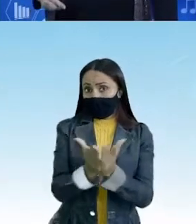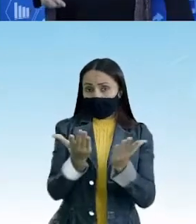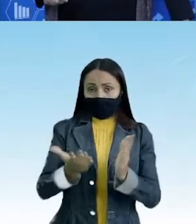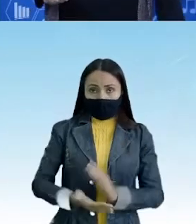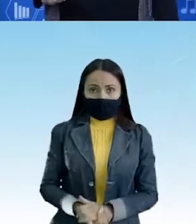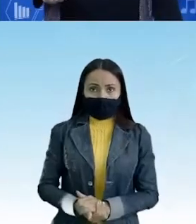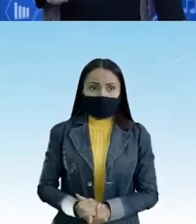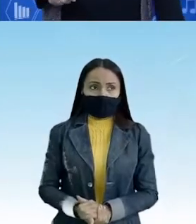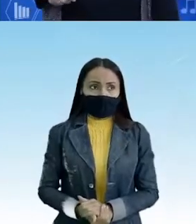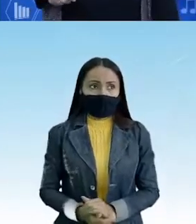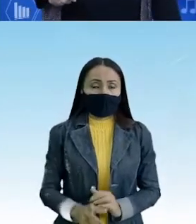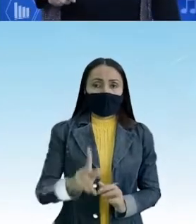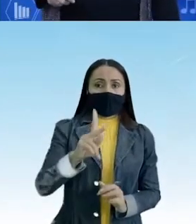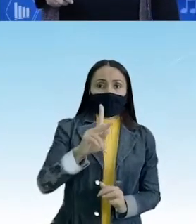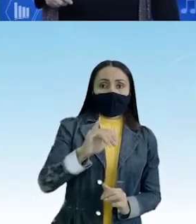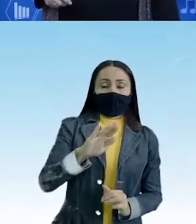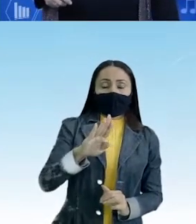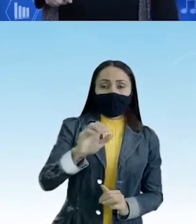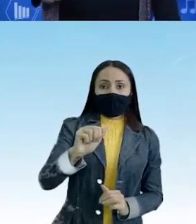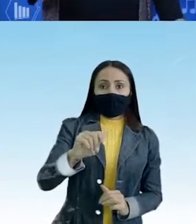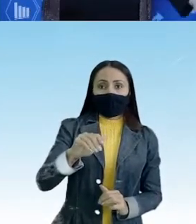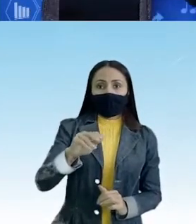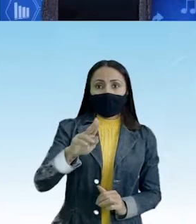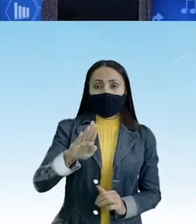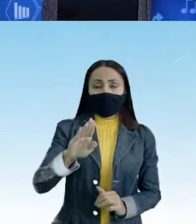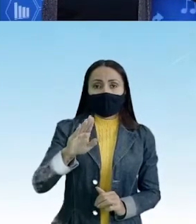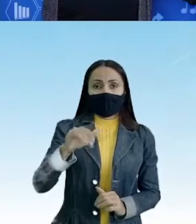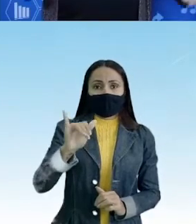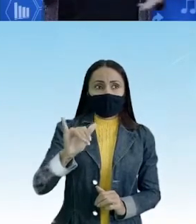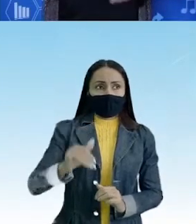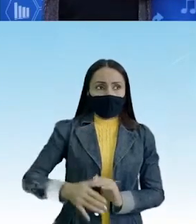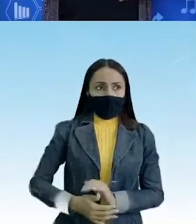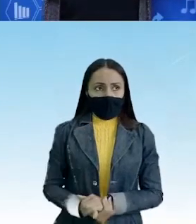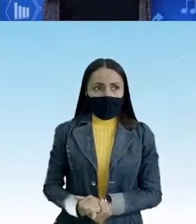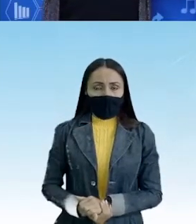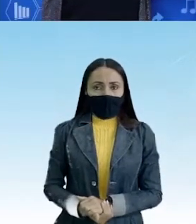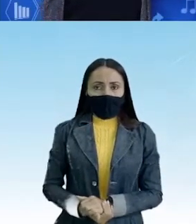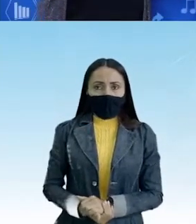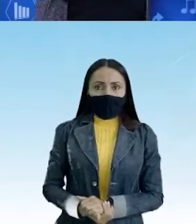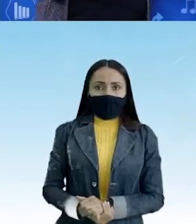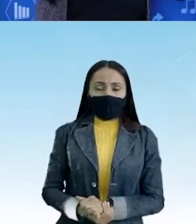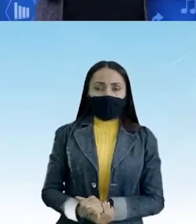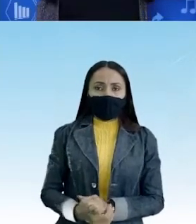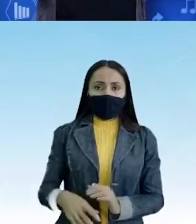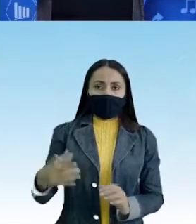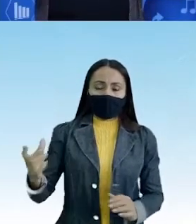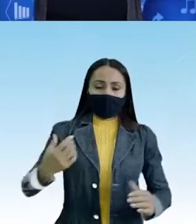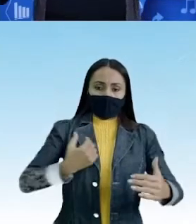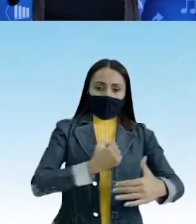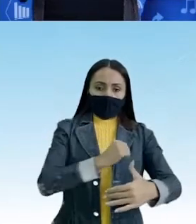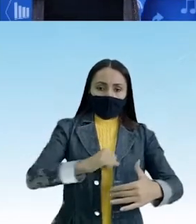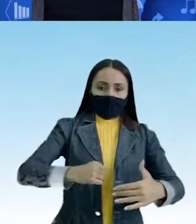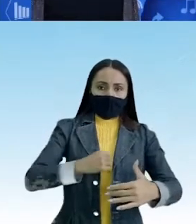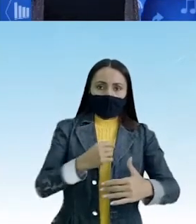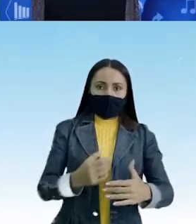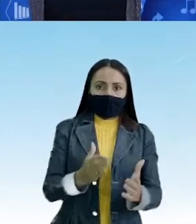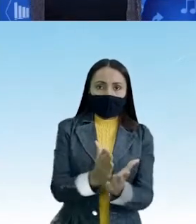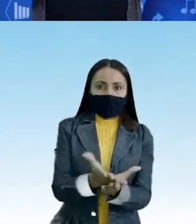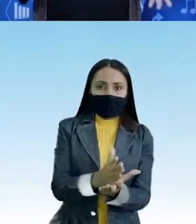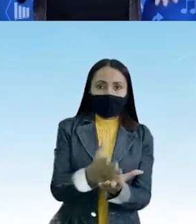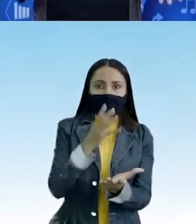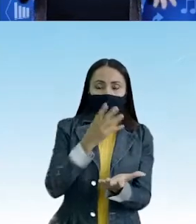Quibe. Sabe o que é quibe, gente? Eu amo quibe. Em vez de ser purê de batata, é um purê de girimum, aquela coisa